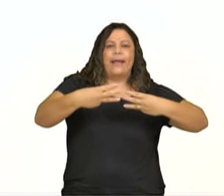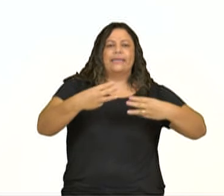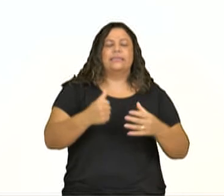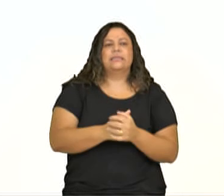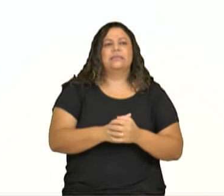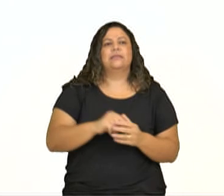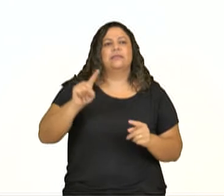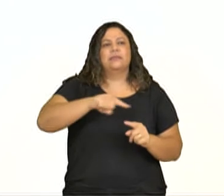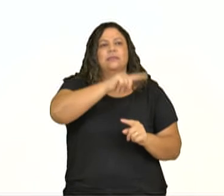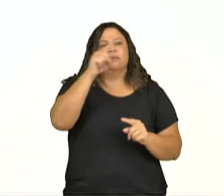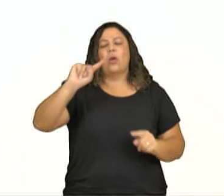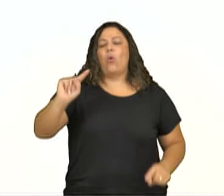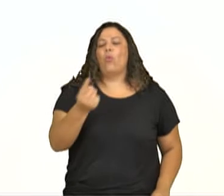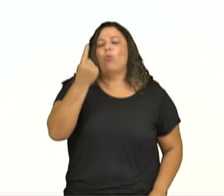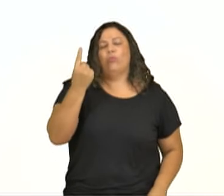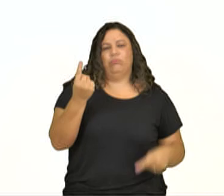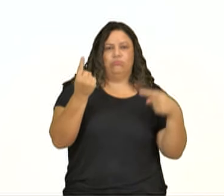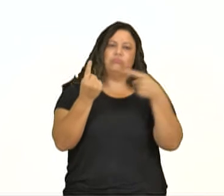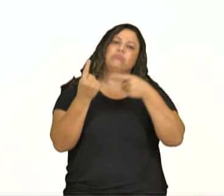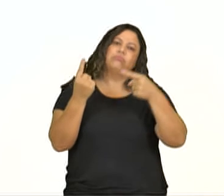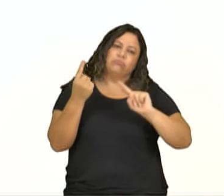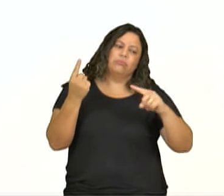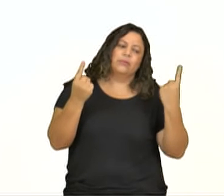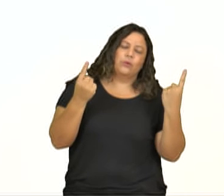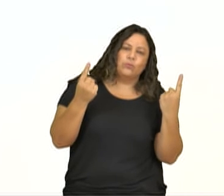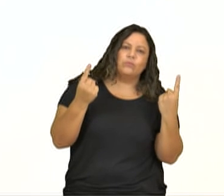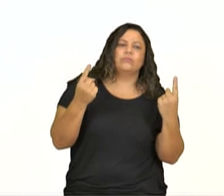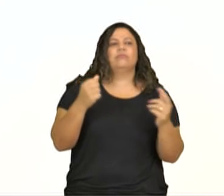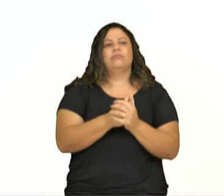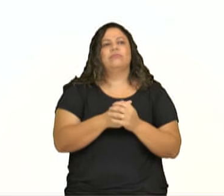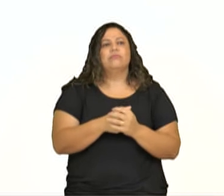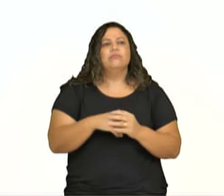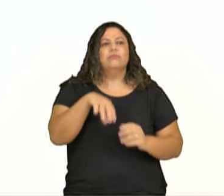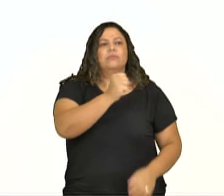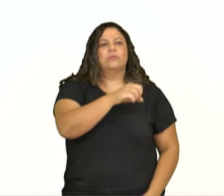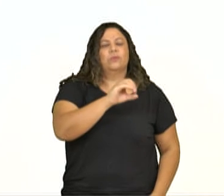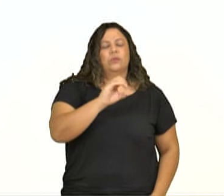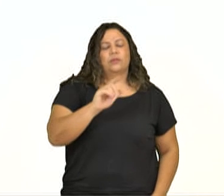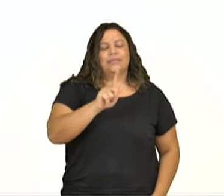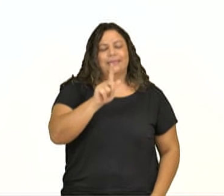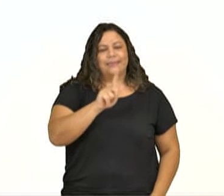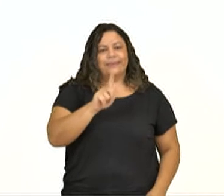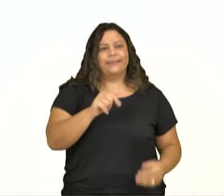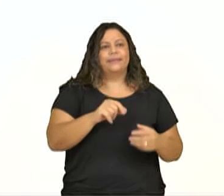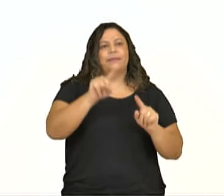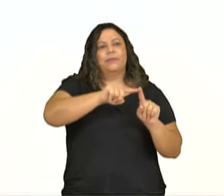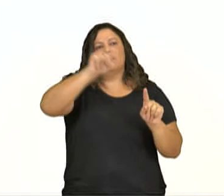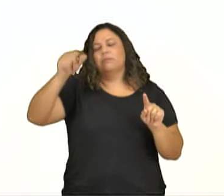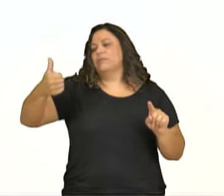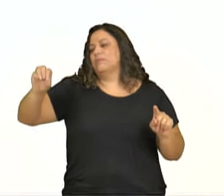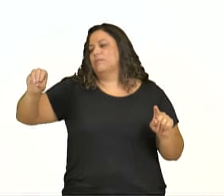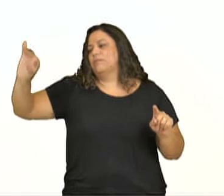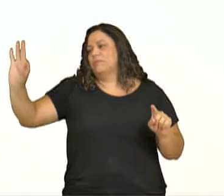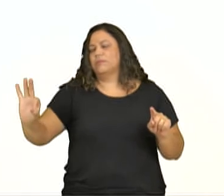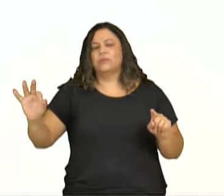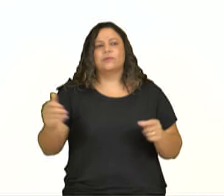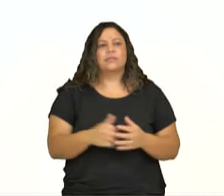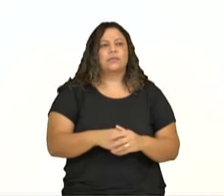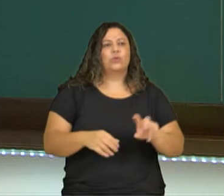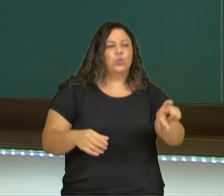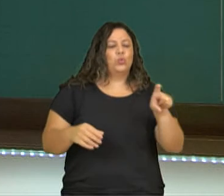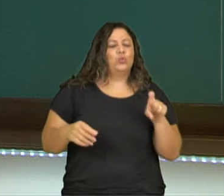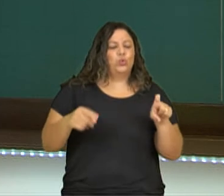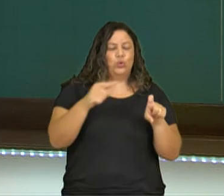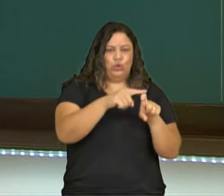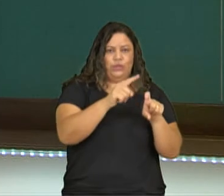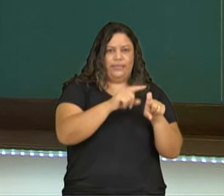tem a proporção de 1 para 1. Então, 800 gramas de carbonato vão me dar 100%. X